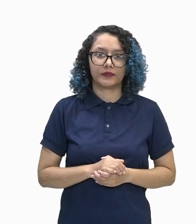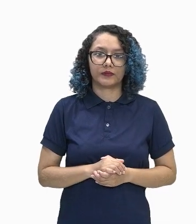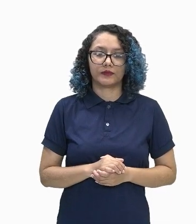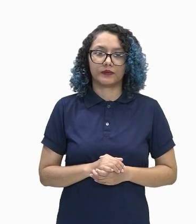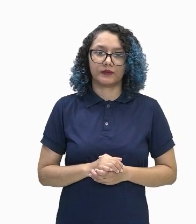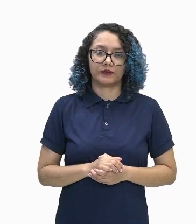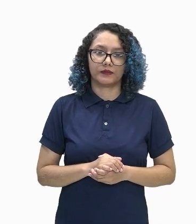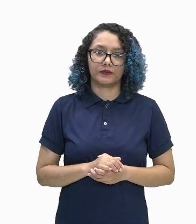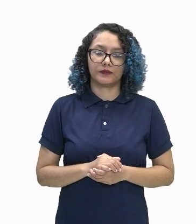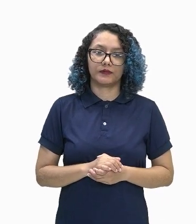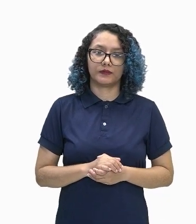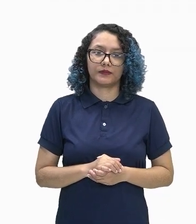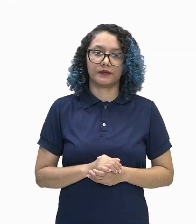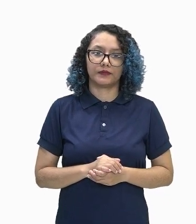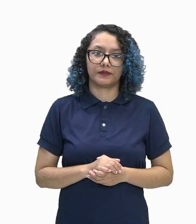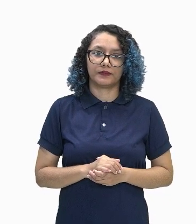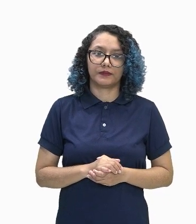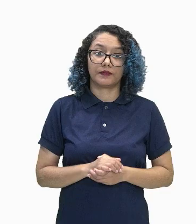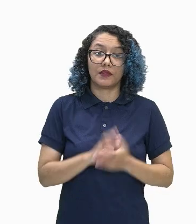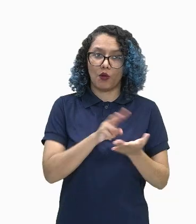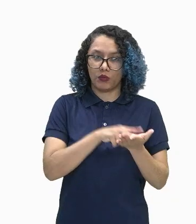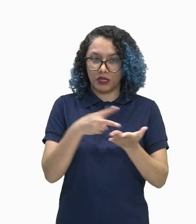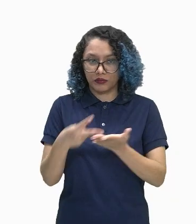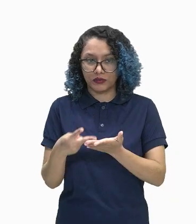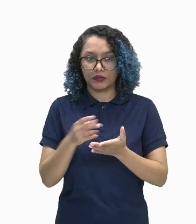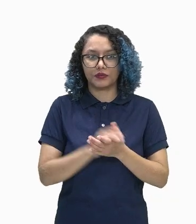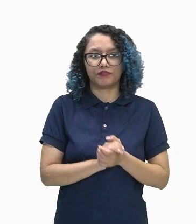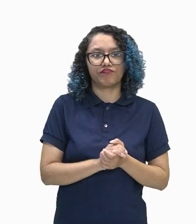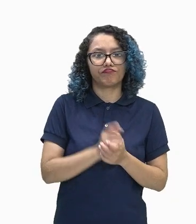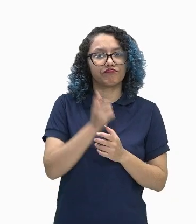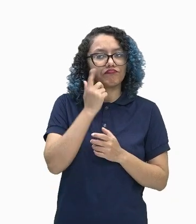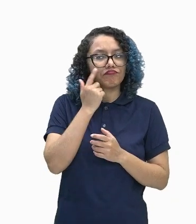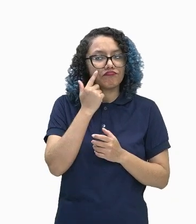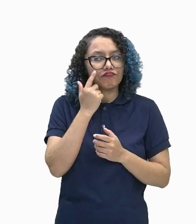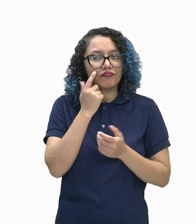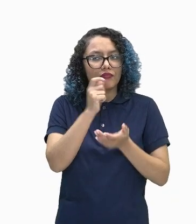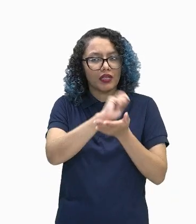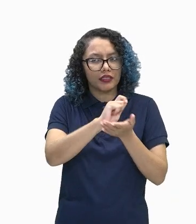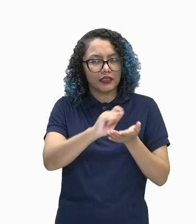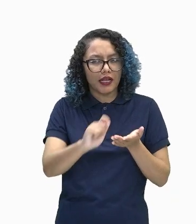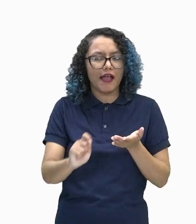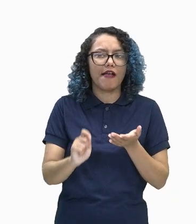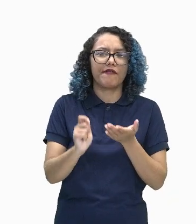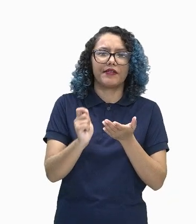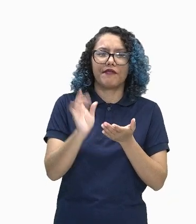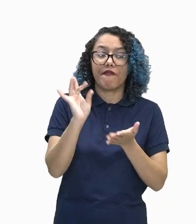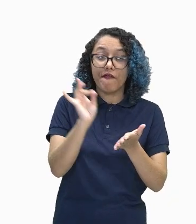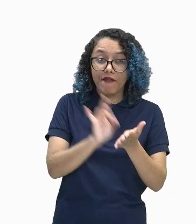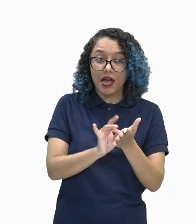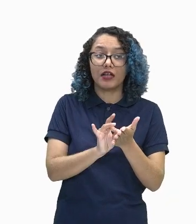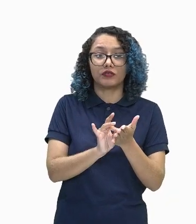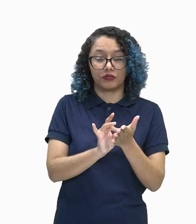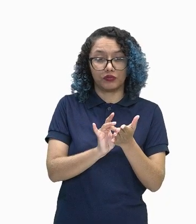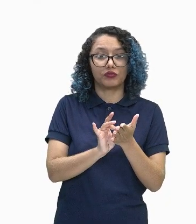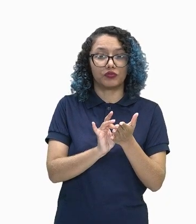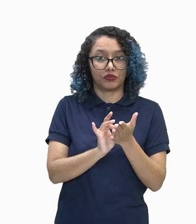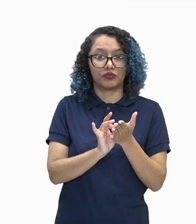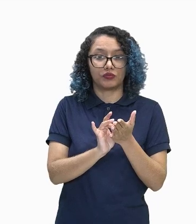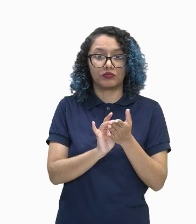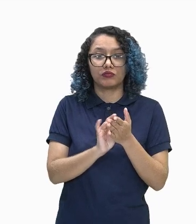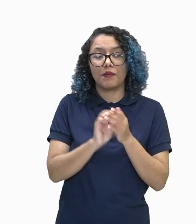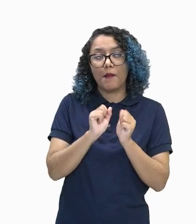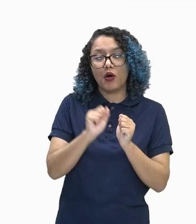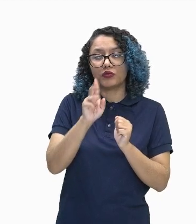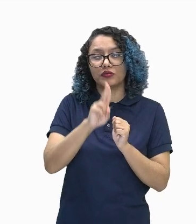Use reasoning. Então, você provê fatos que são verdade, usar exemplos da vida real e usar